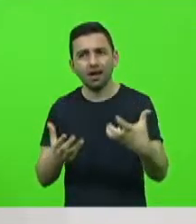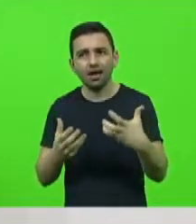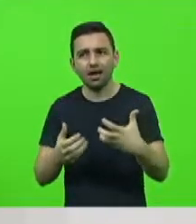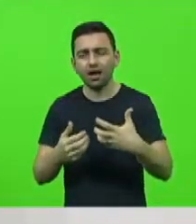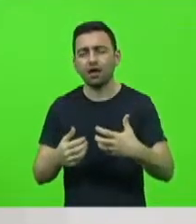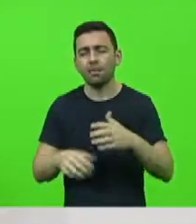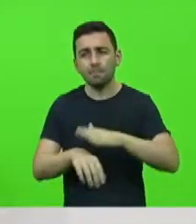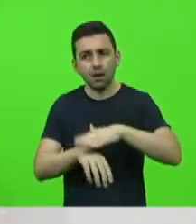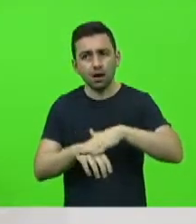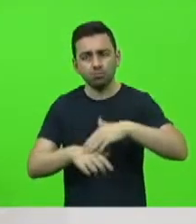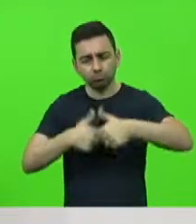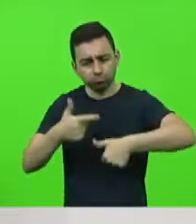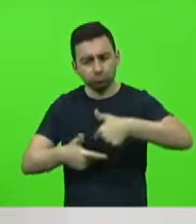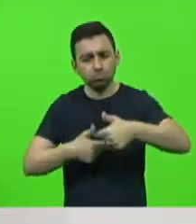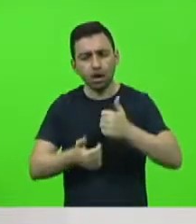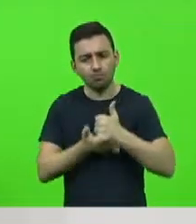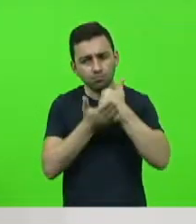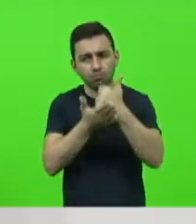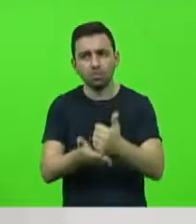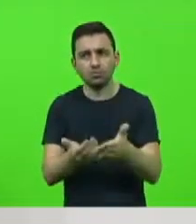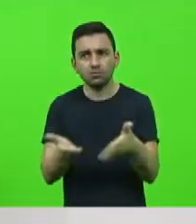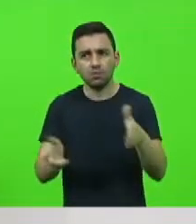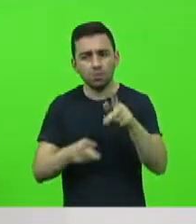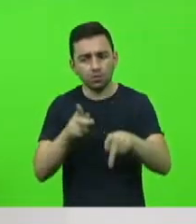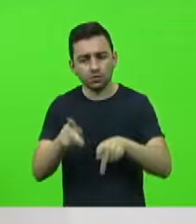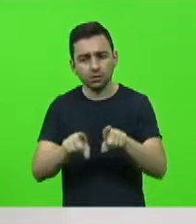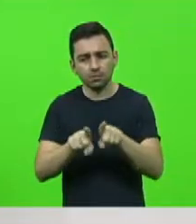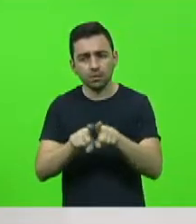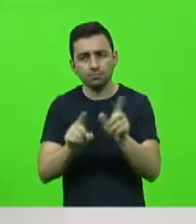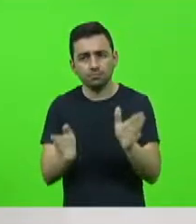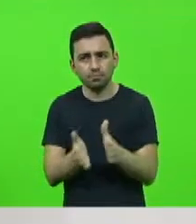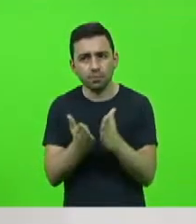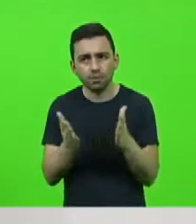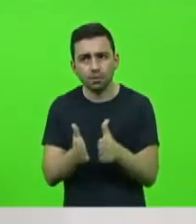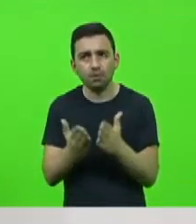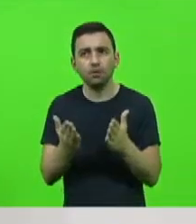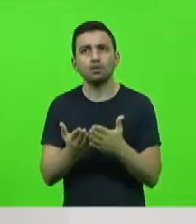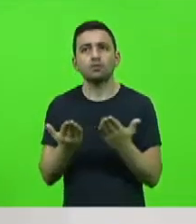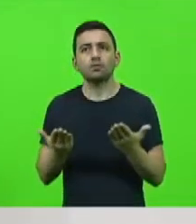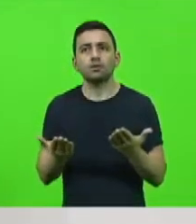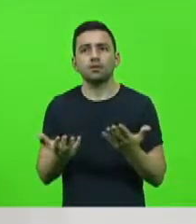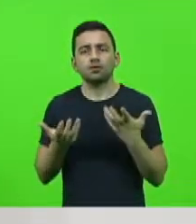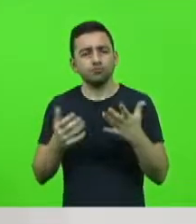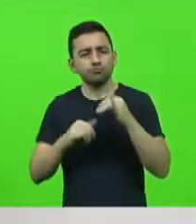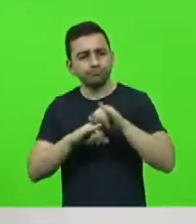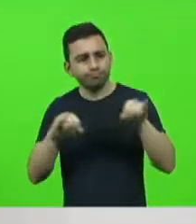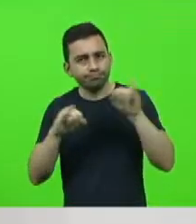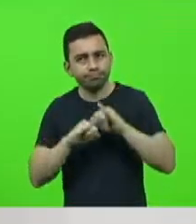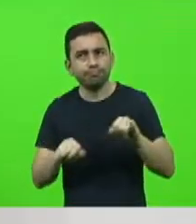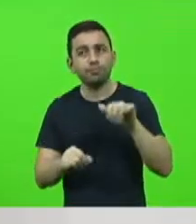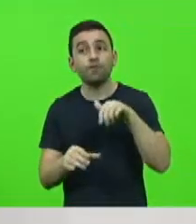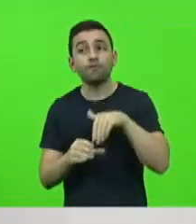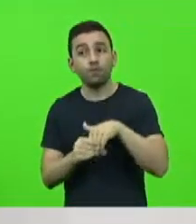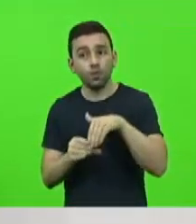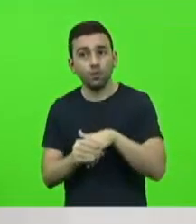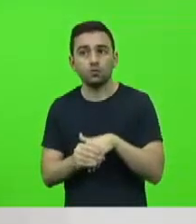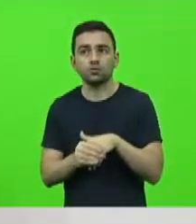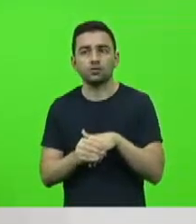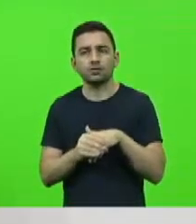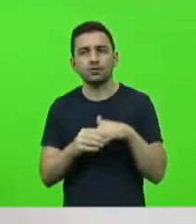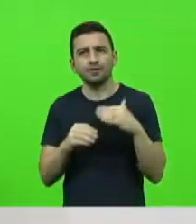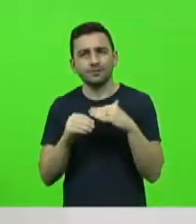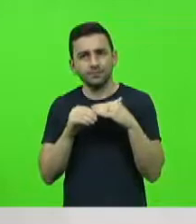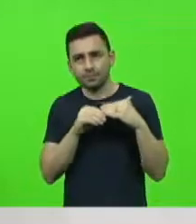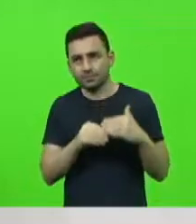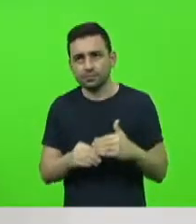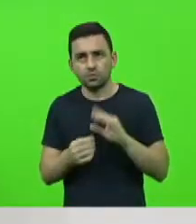Catarina, especialmente dos mais pobres e necessitados, agindo através de pronunciamentos e votos, com coerência à missão pelo